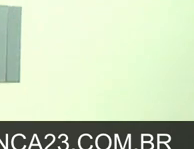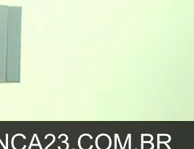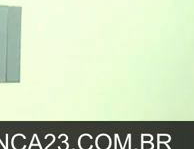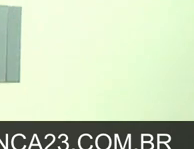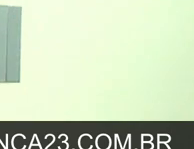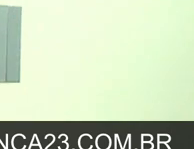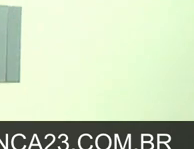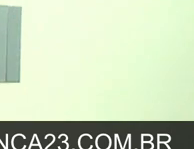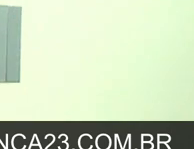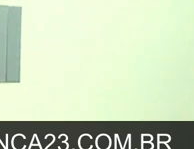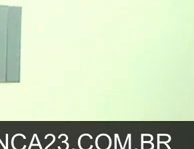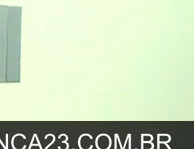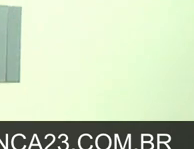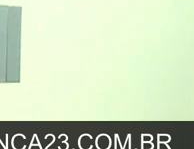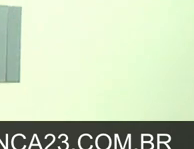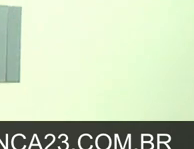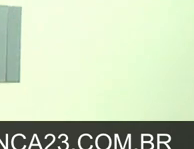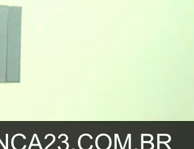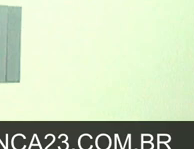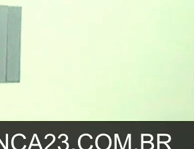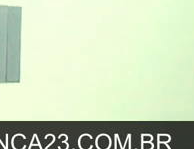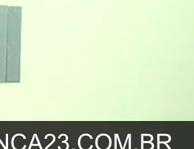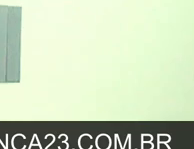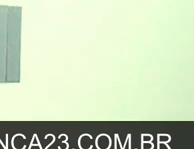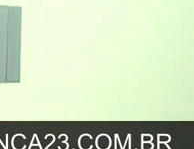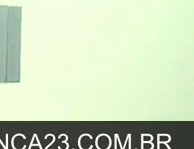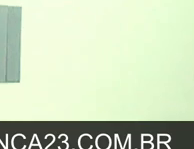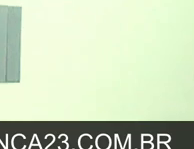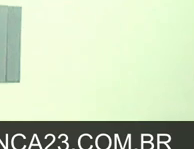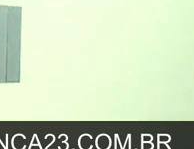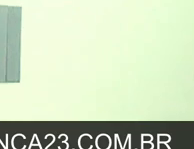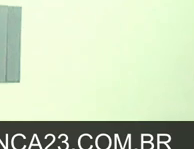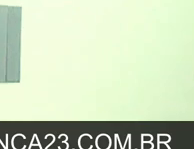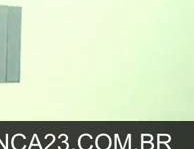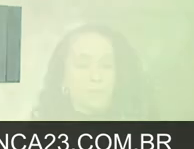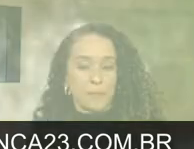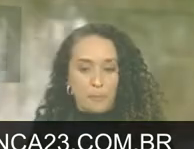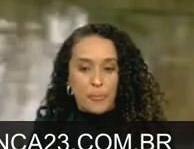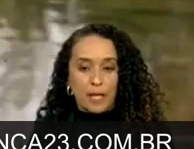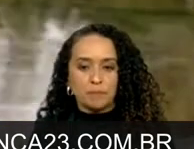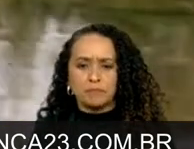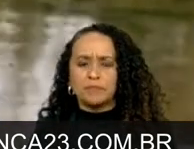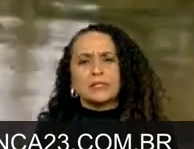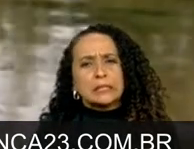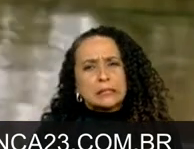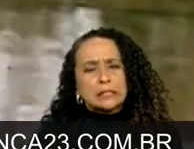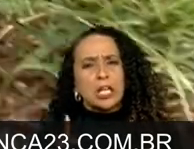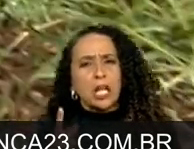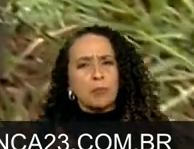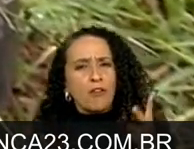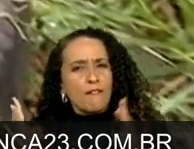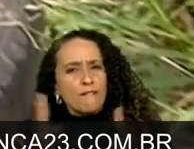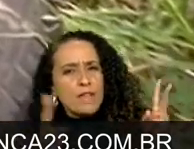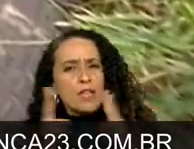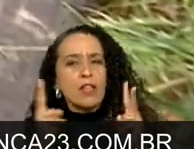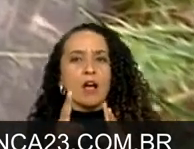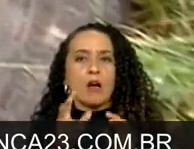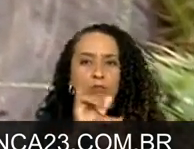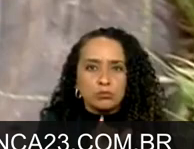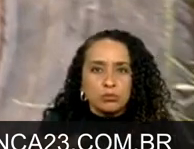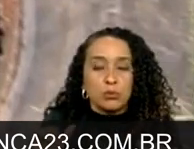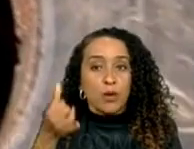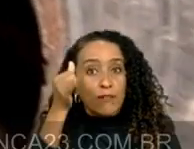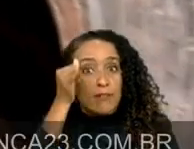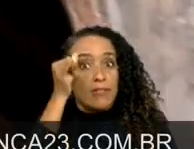tecnologia também tem auxiliado a combater a dengue em algumas regiões. Todo verão o alerta é o mesmo, evitar o acúmulo de